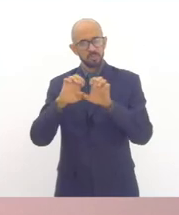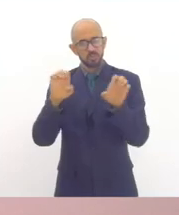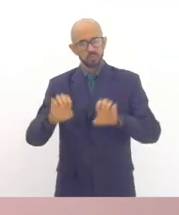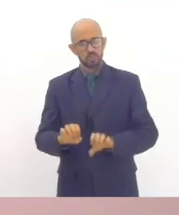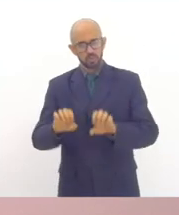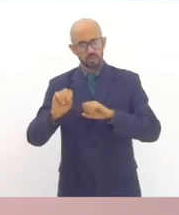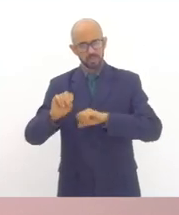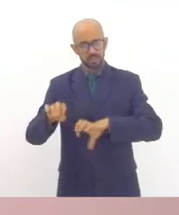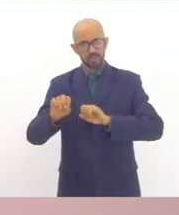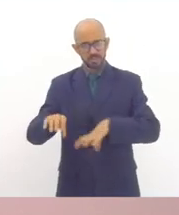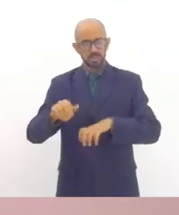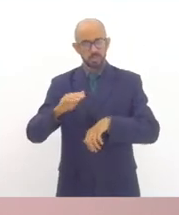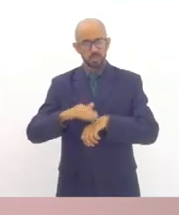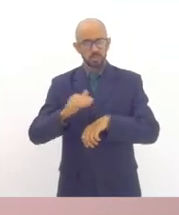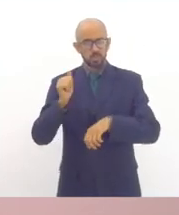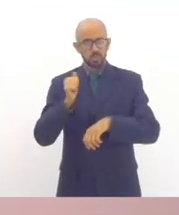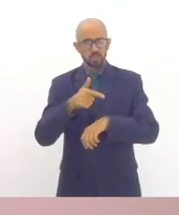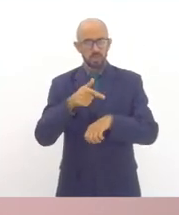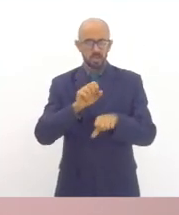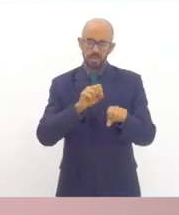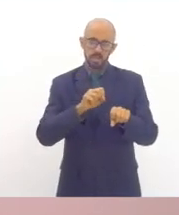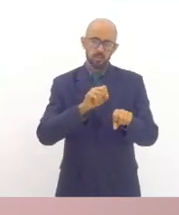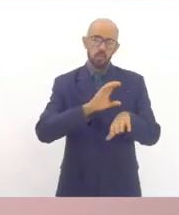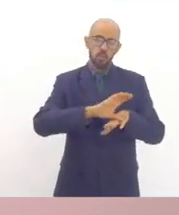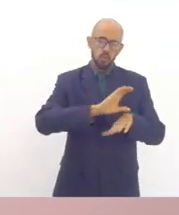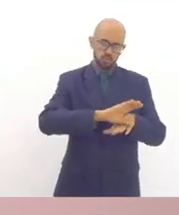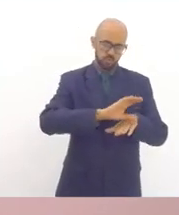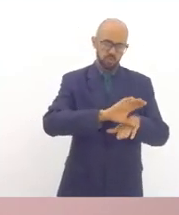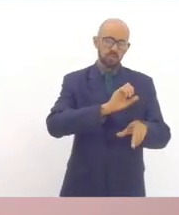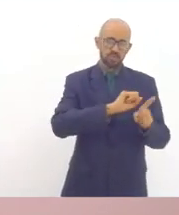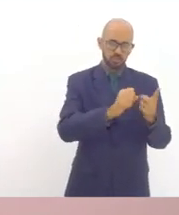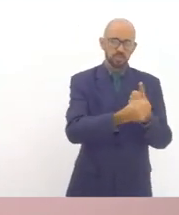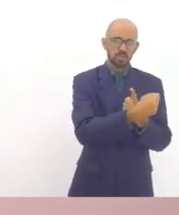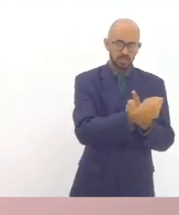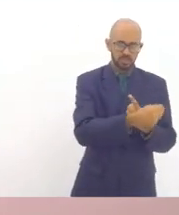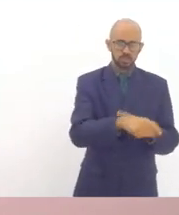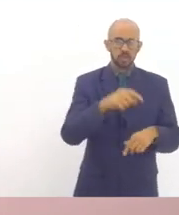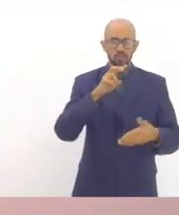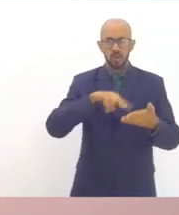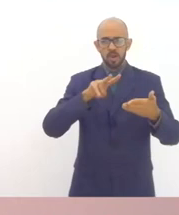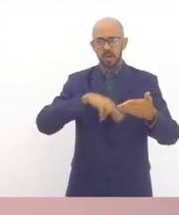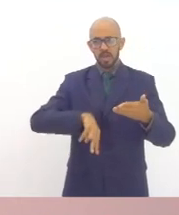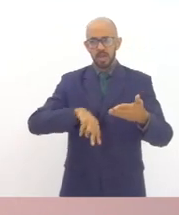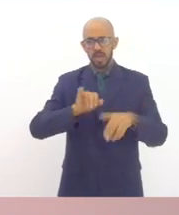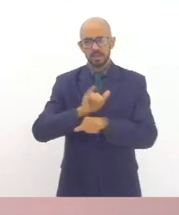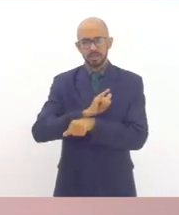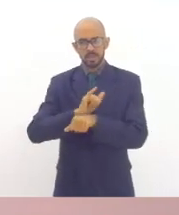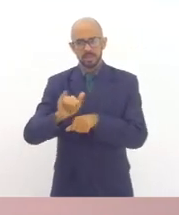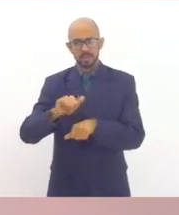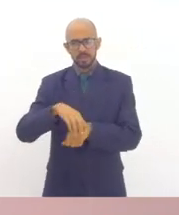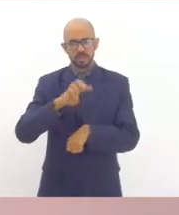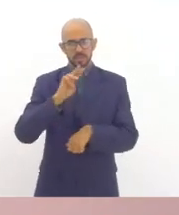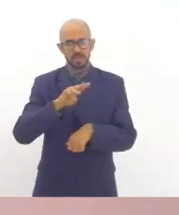de extensão. Eu vou ler a estratégia 3.32 e explicar.